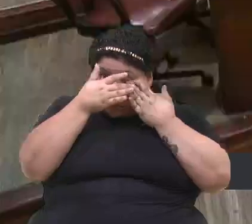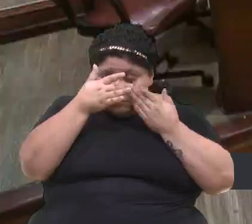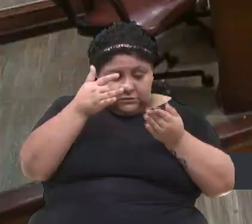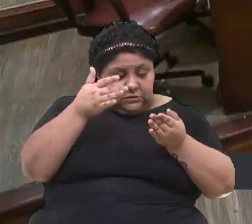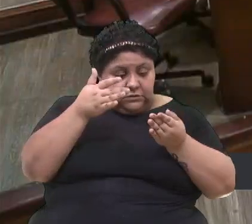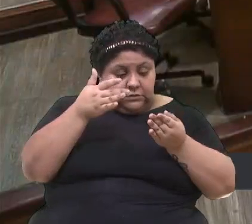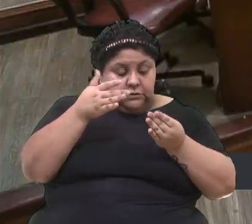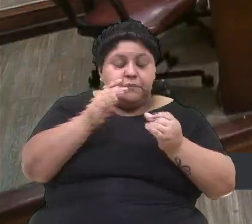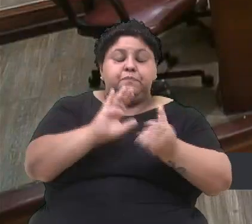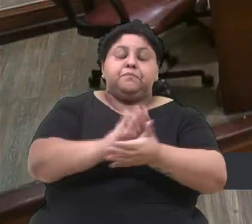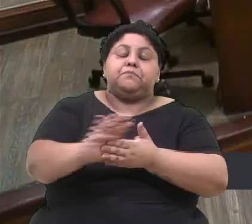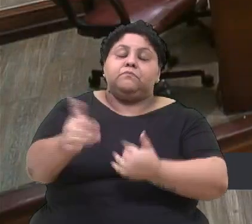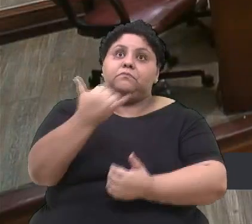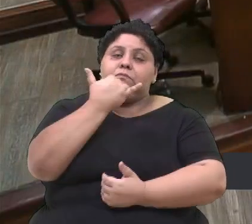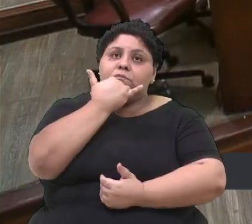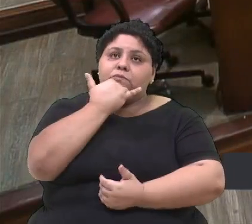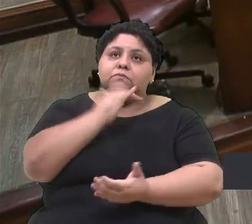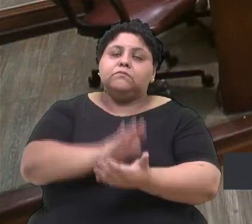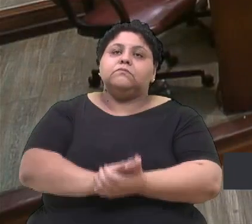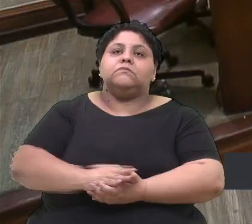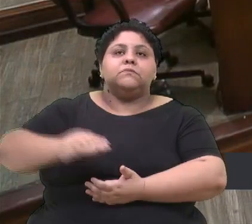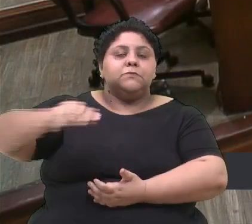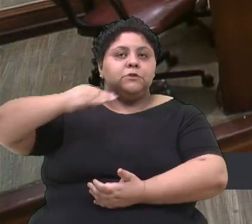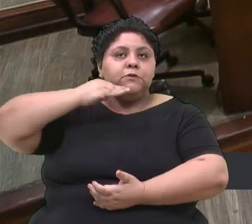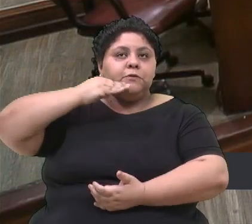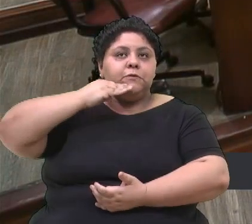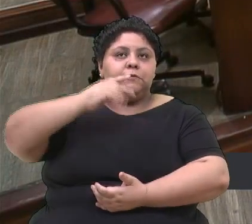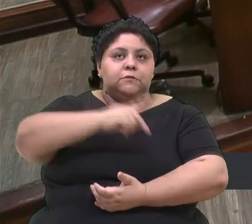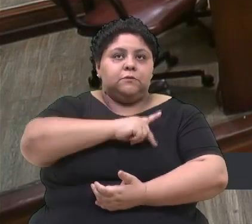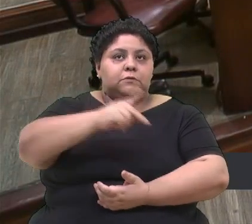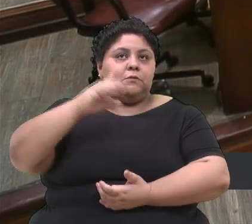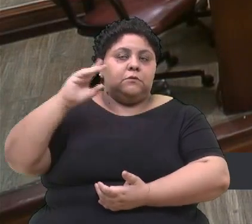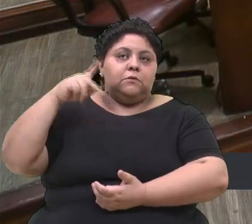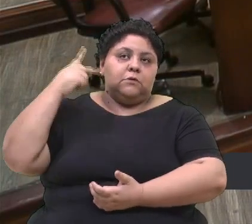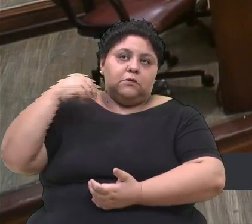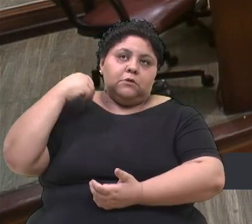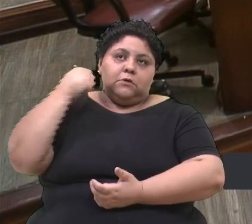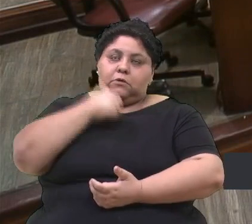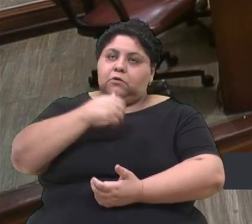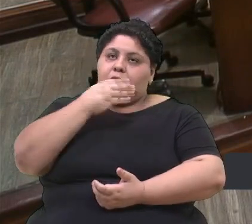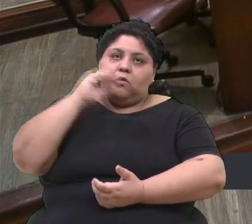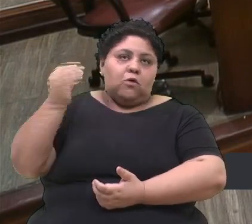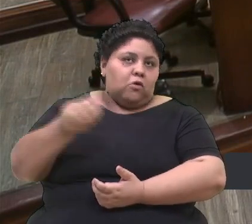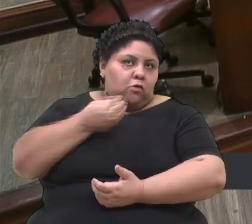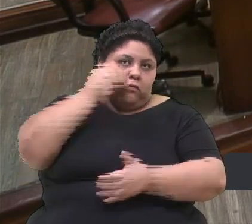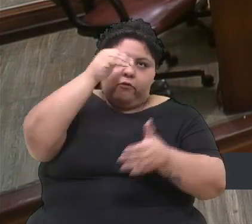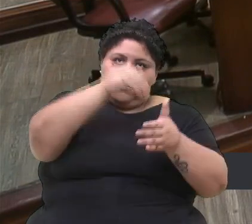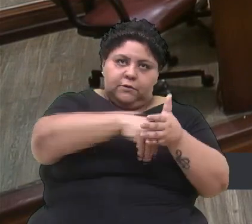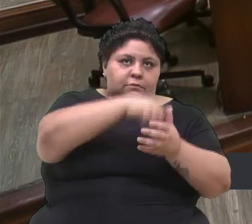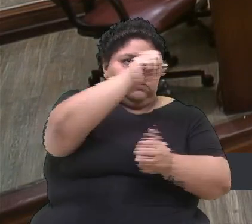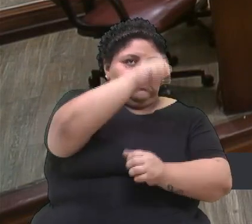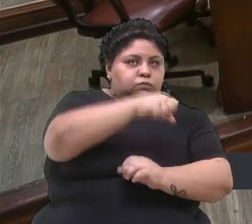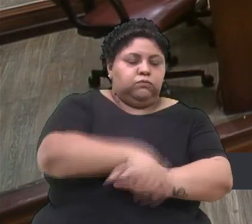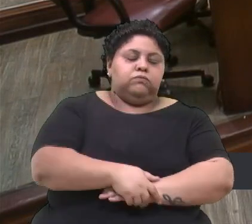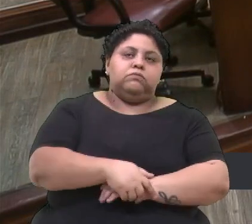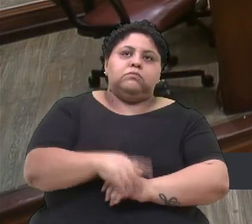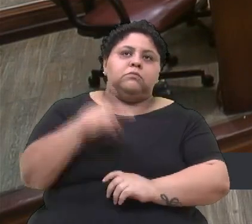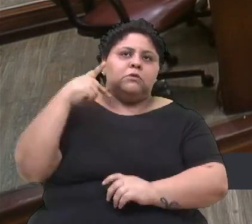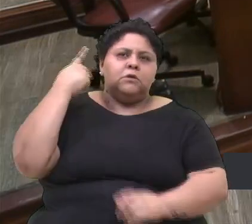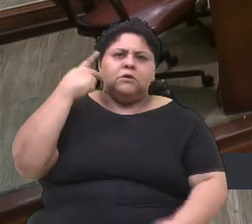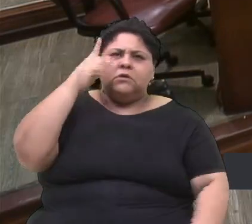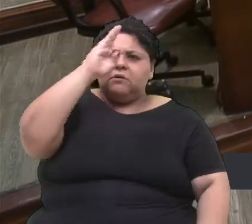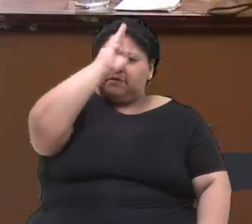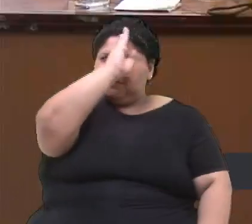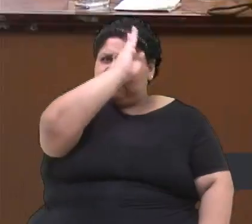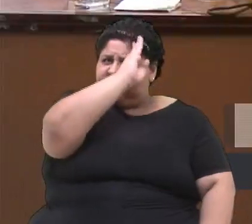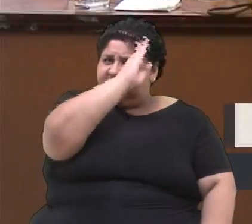Fala, senhor presidente, senhoras e senhores vereadores, obviamente votarei favorável à moção de repúdio. Vereador Bressan,